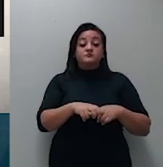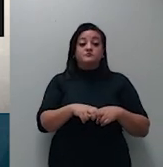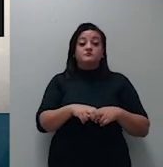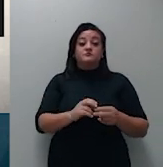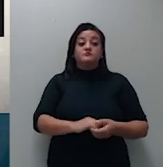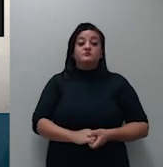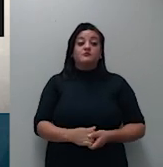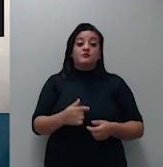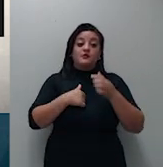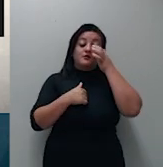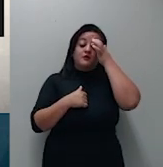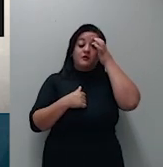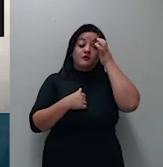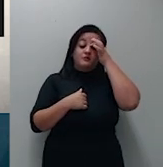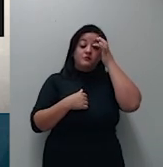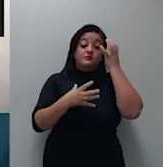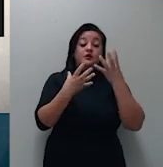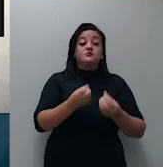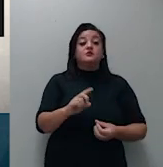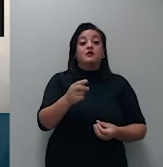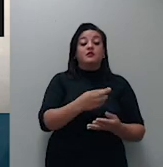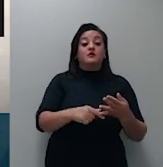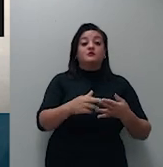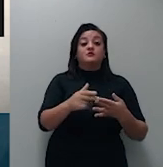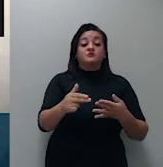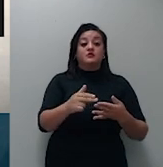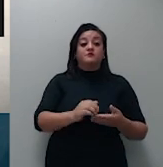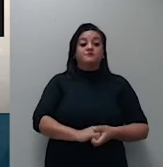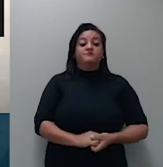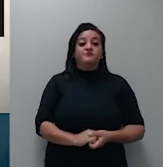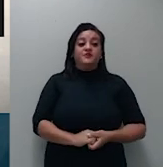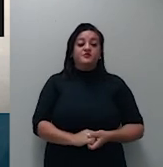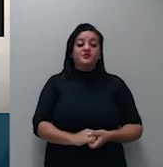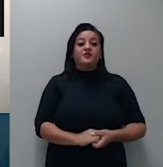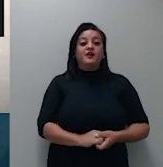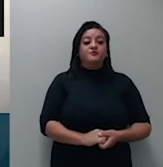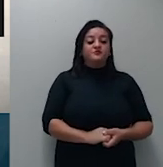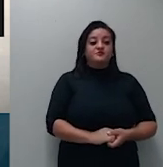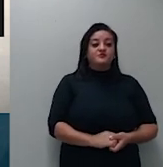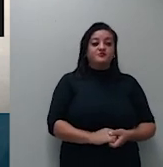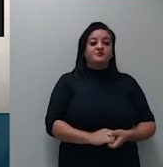essas razões nego provimento ao agravo